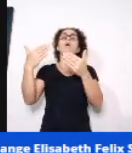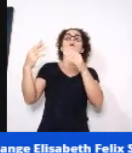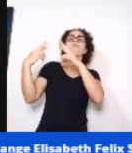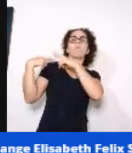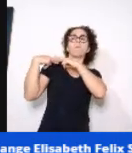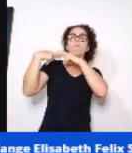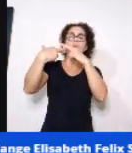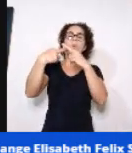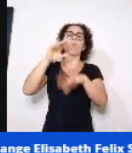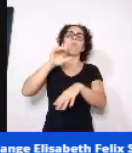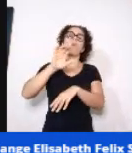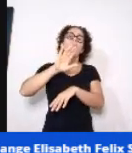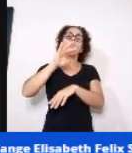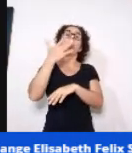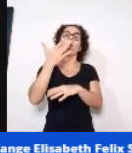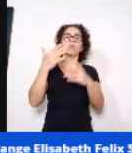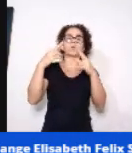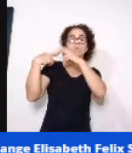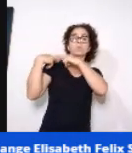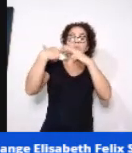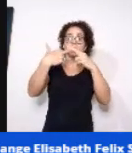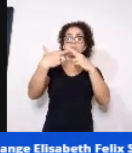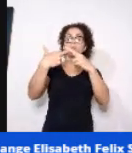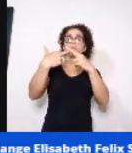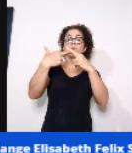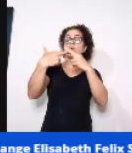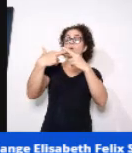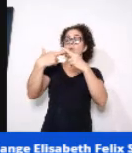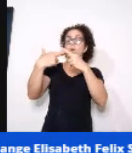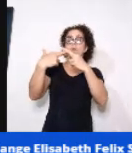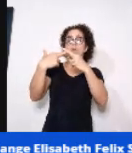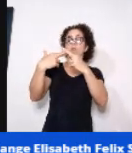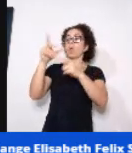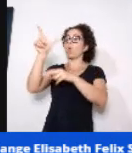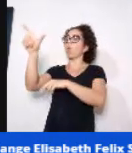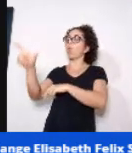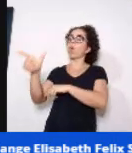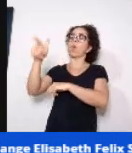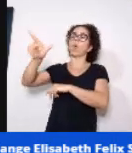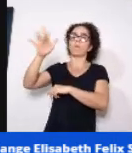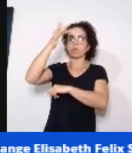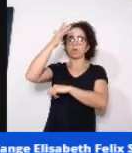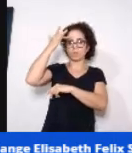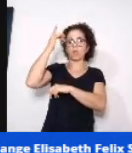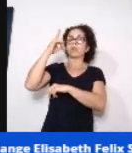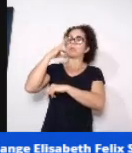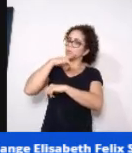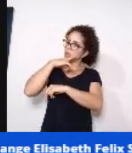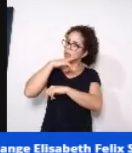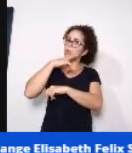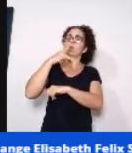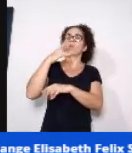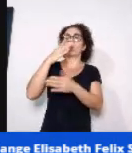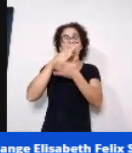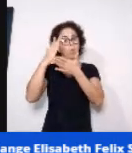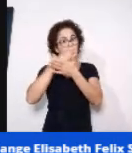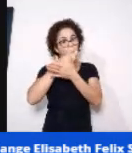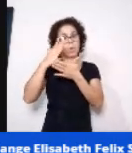Lembra da carga emocional que eu falei? Tem coisas que você pode ajudar, tem coisas que você tem responsabilidade,